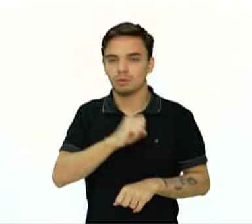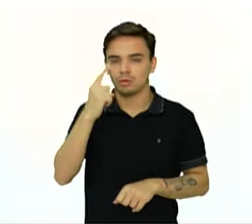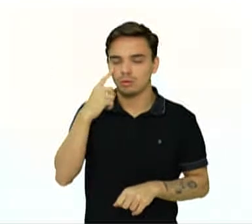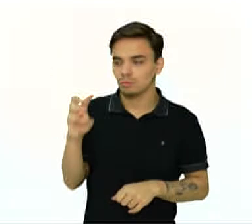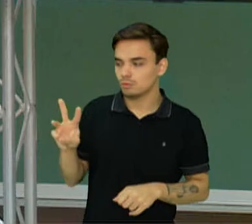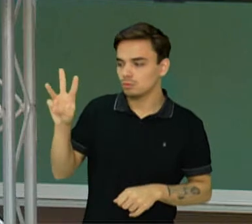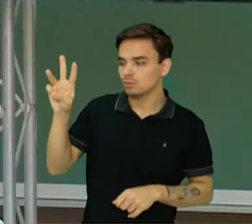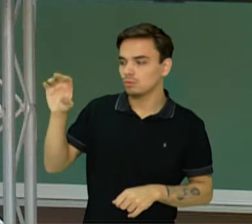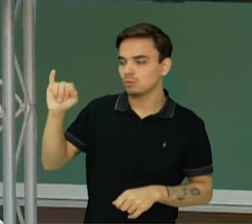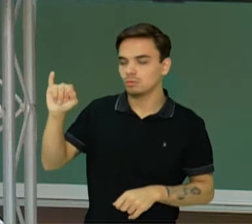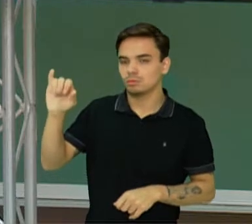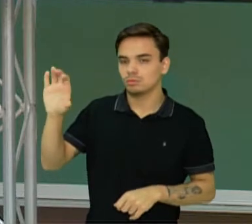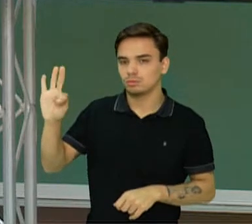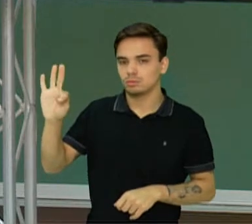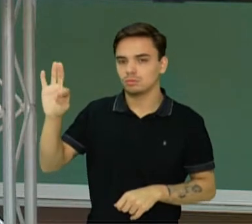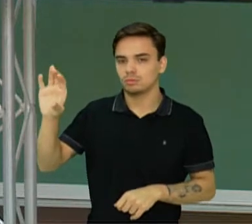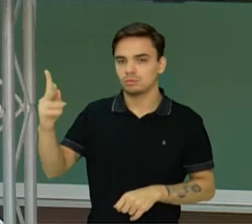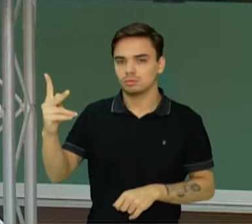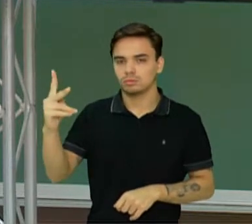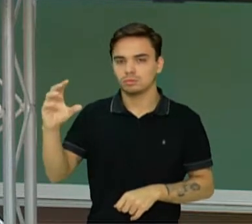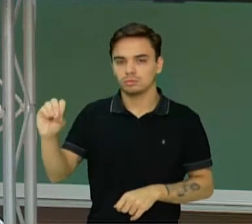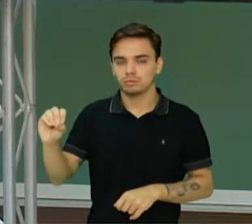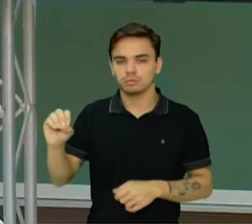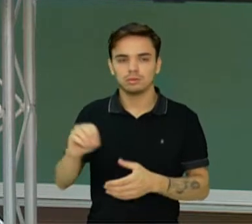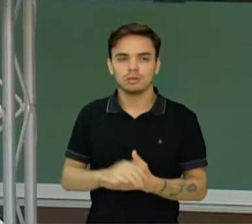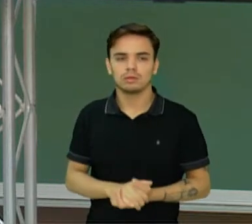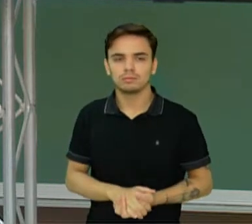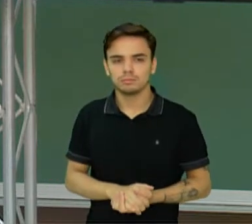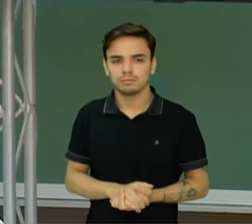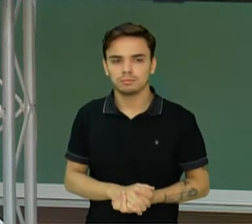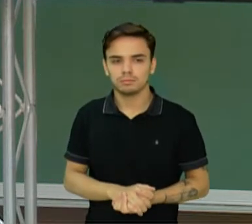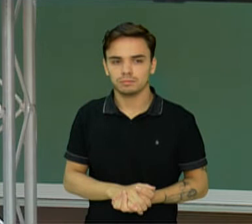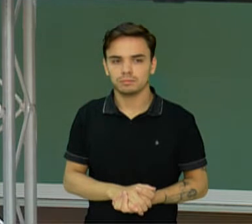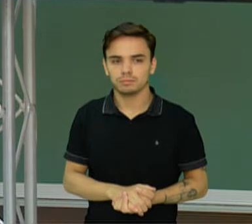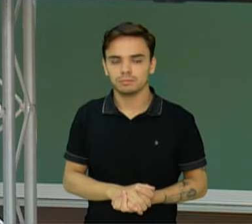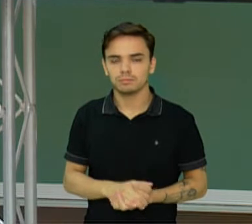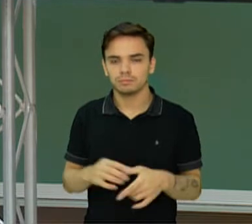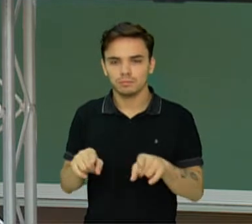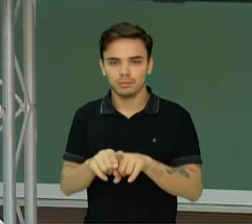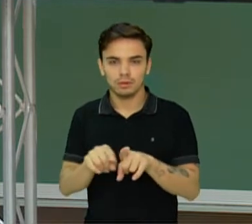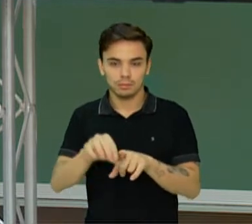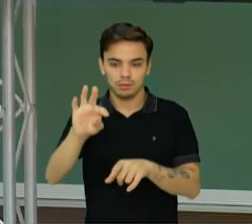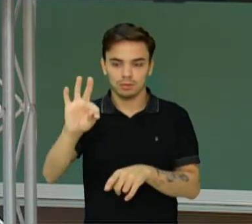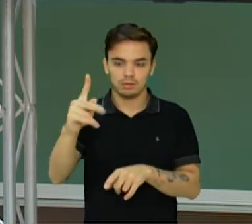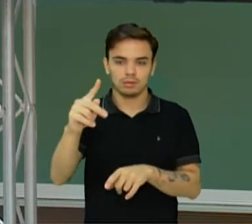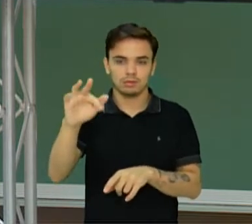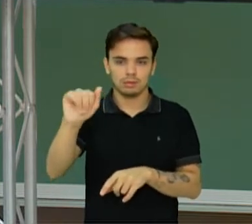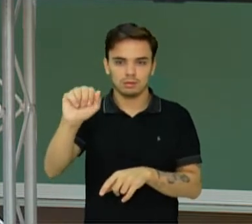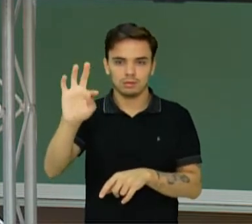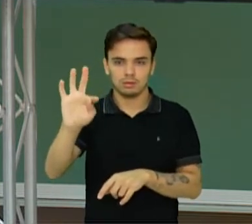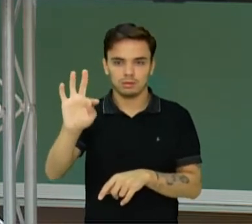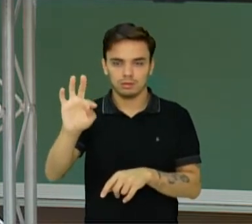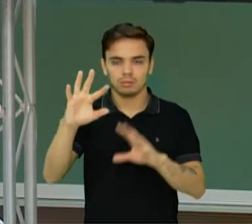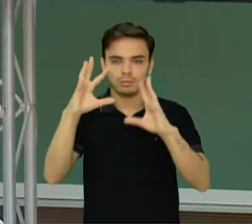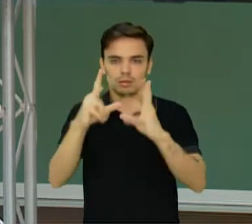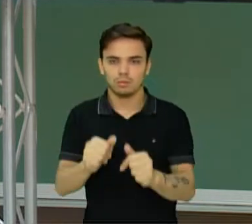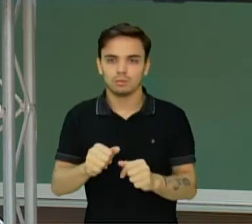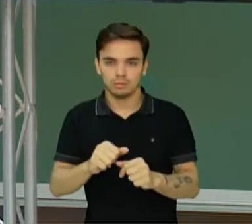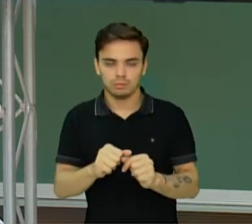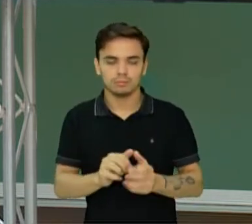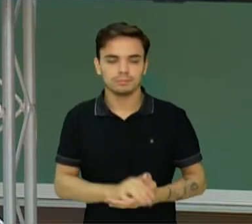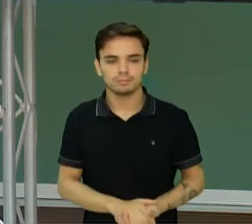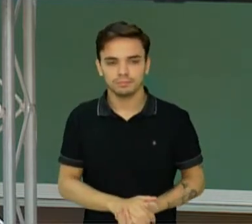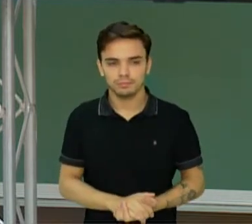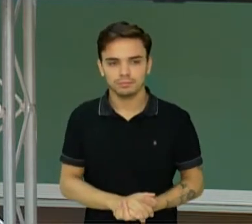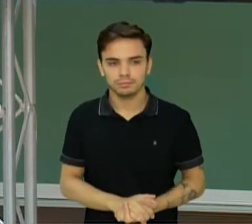utiliza exclusivamente para se referir a objetos e animais, e o that, que é utilizado para... para tudo, menos para indicar posse,